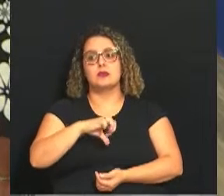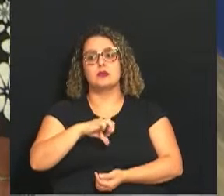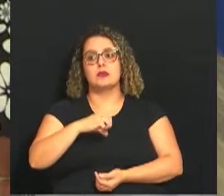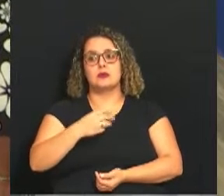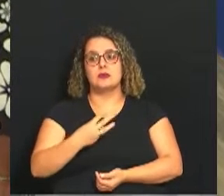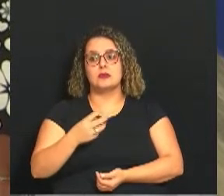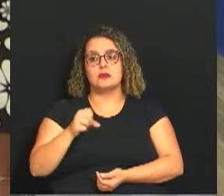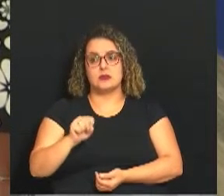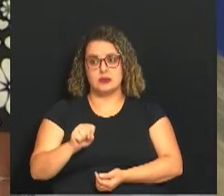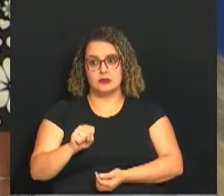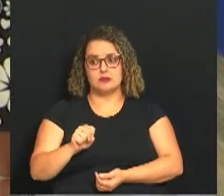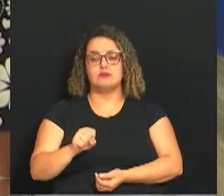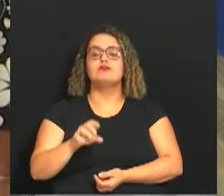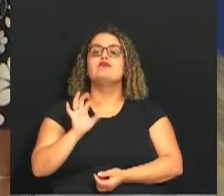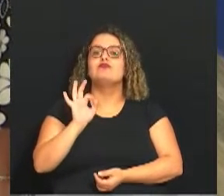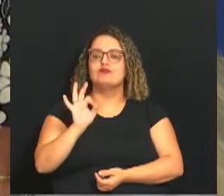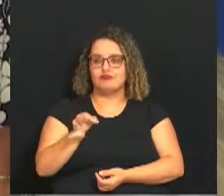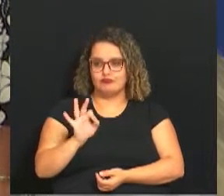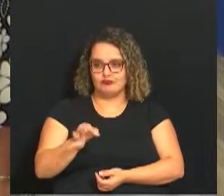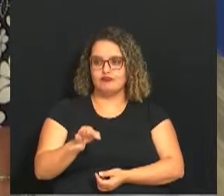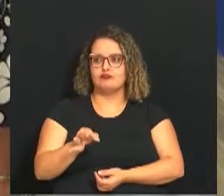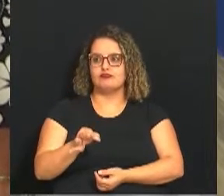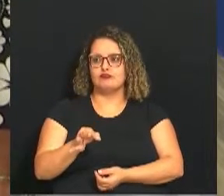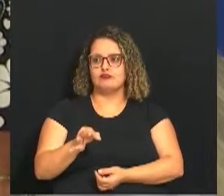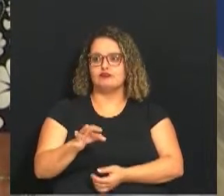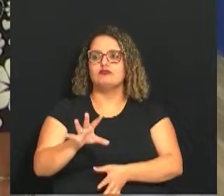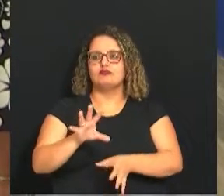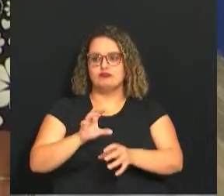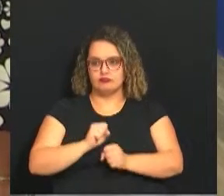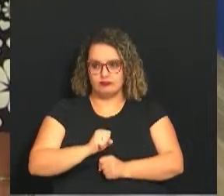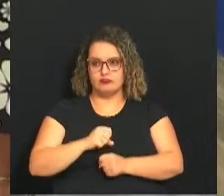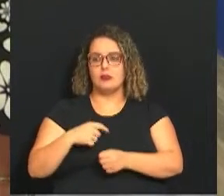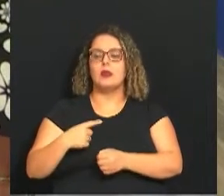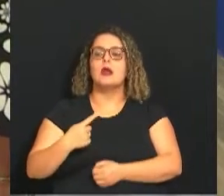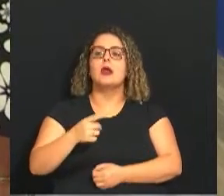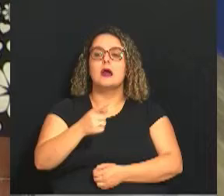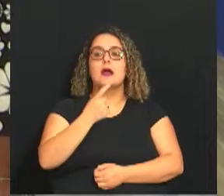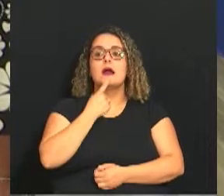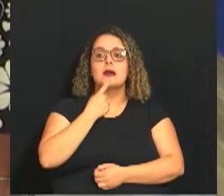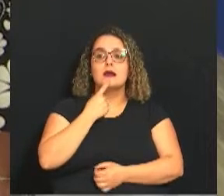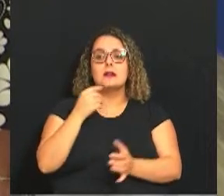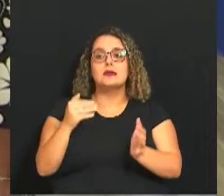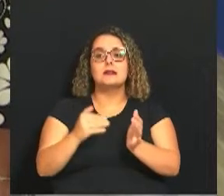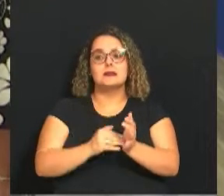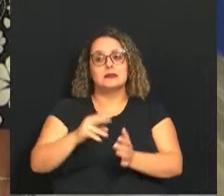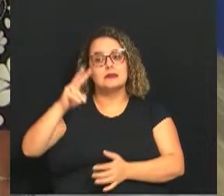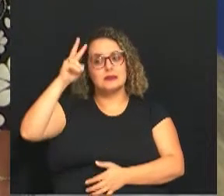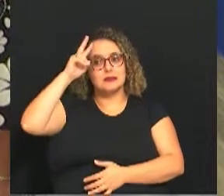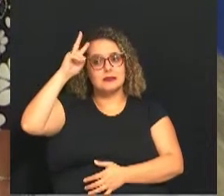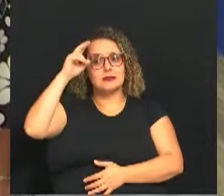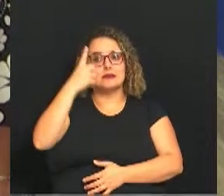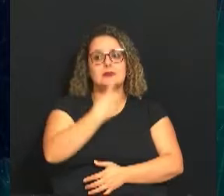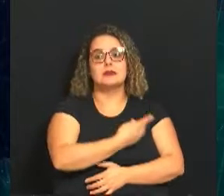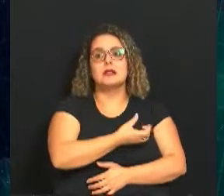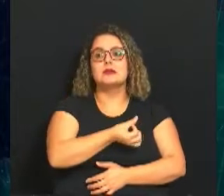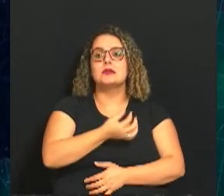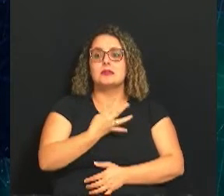497.939 casos da doença desde 2020 e Campinas, até esta segunda-feira, somava